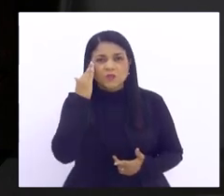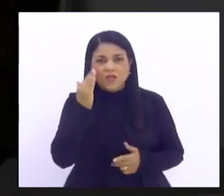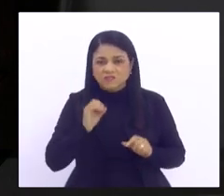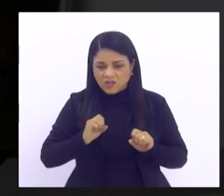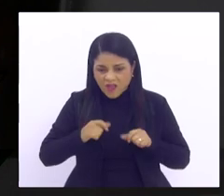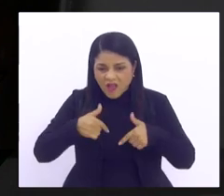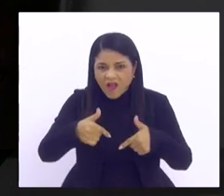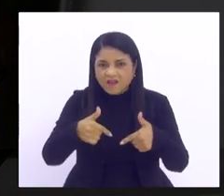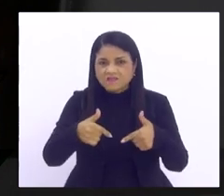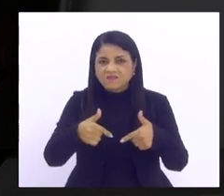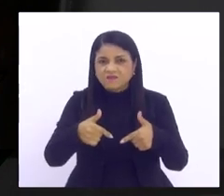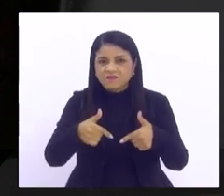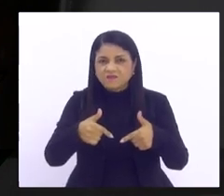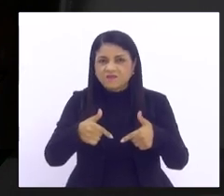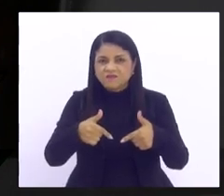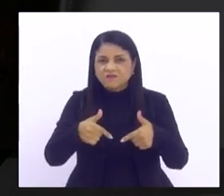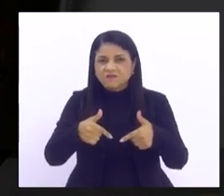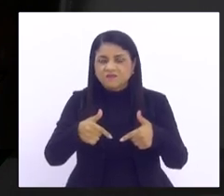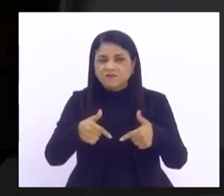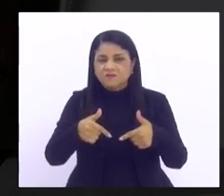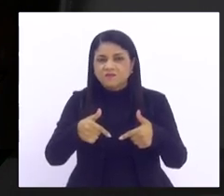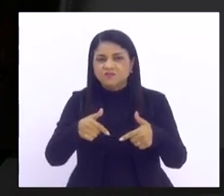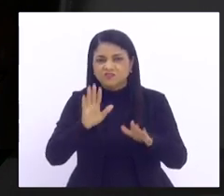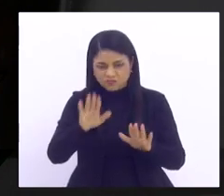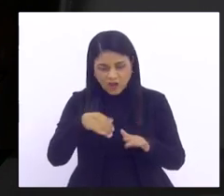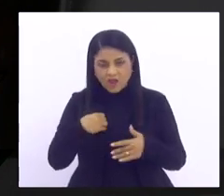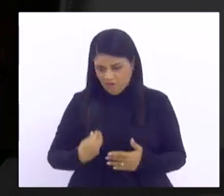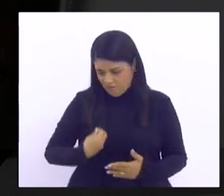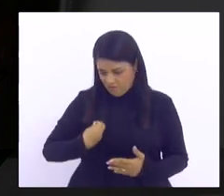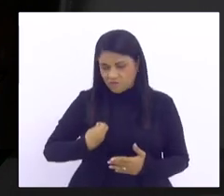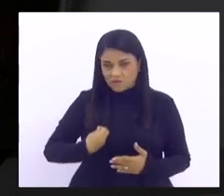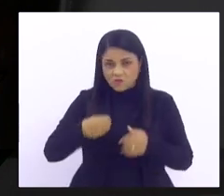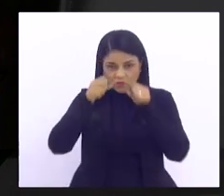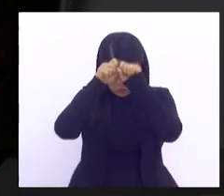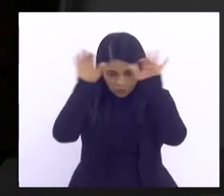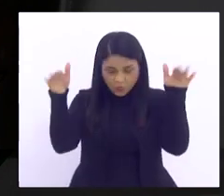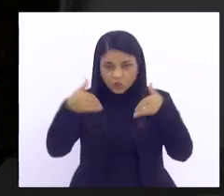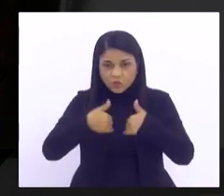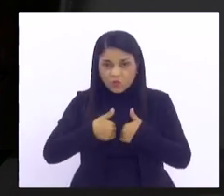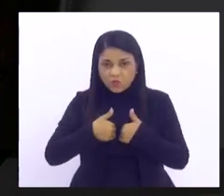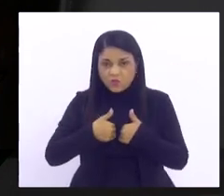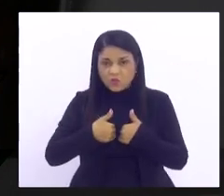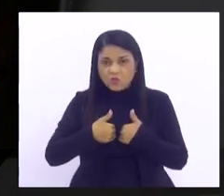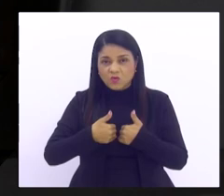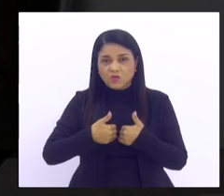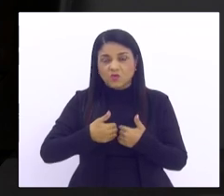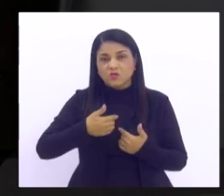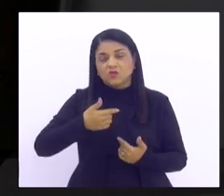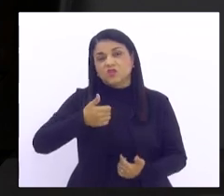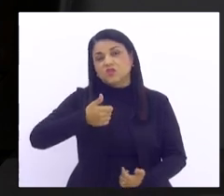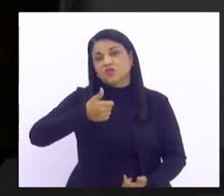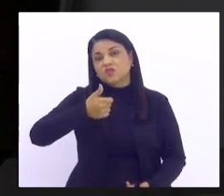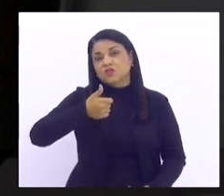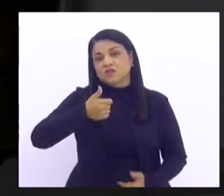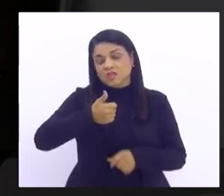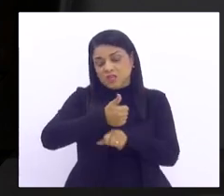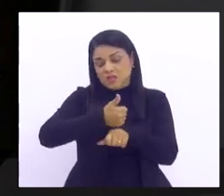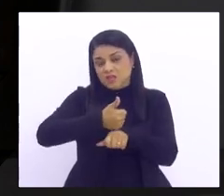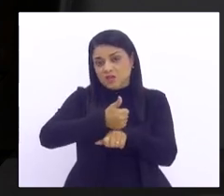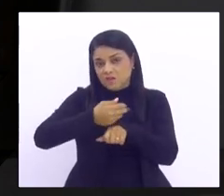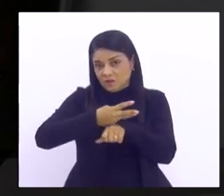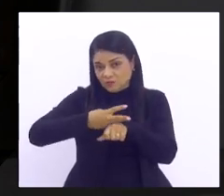Já conviveram com uma pessoa, um autista nível severo? nível de suporte 3, por